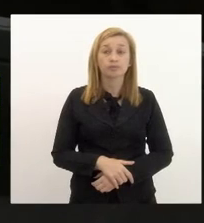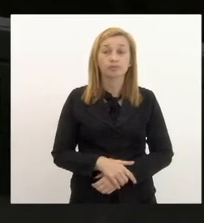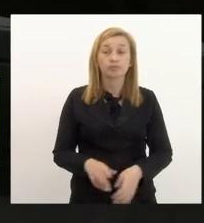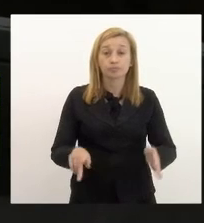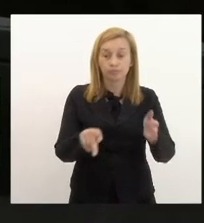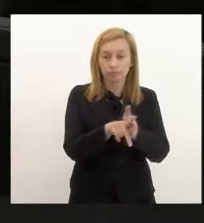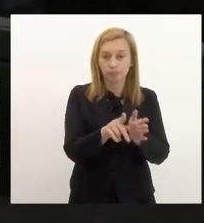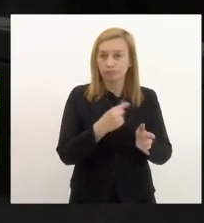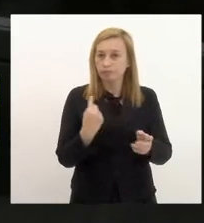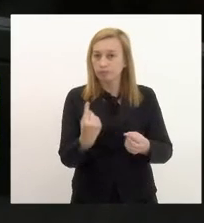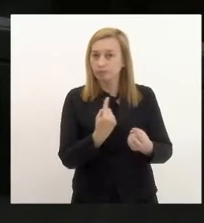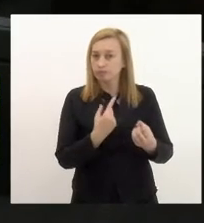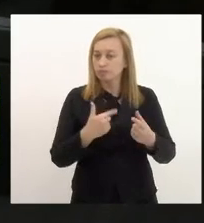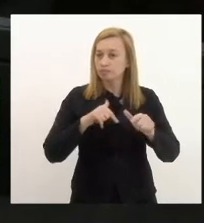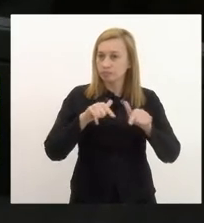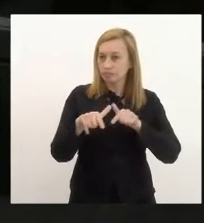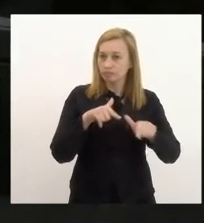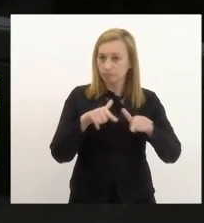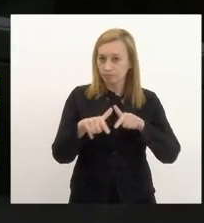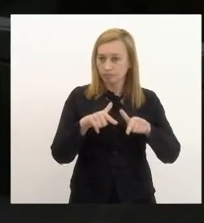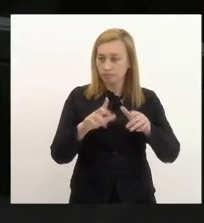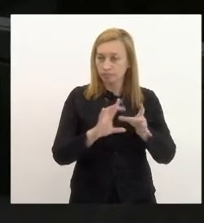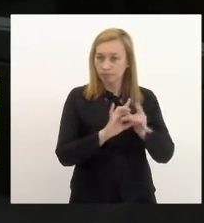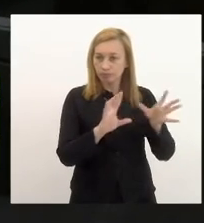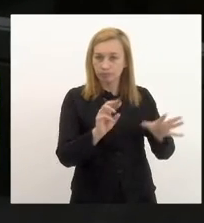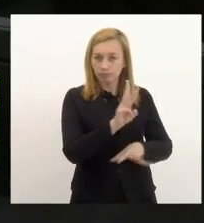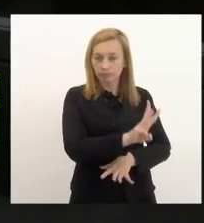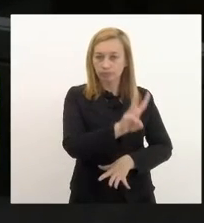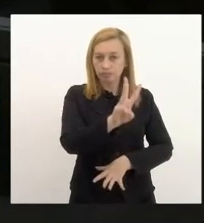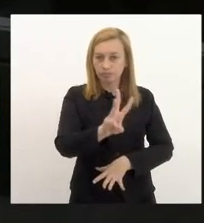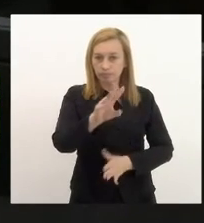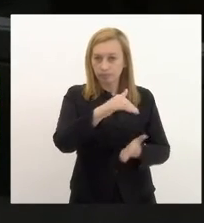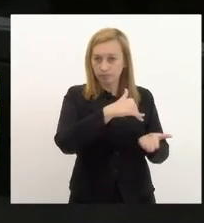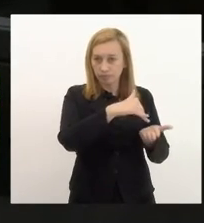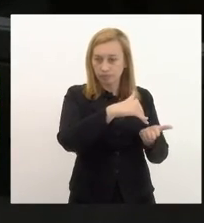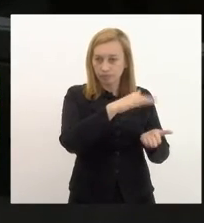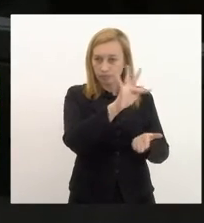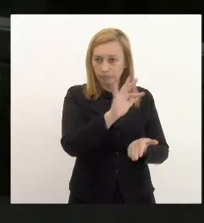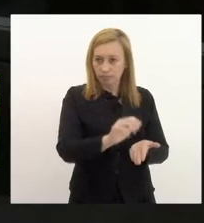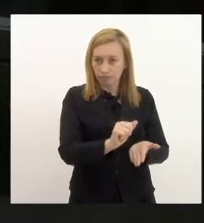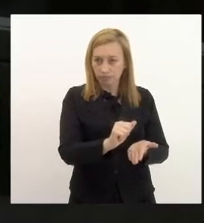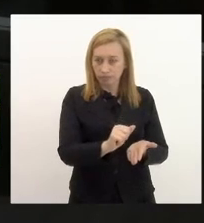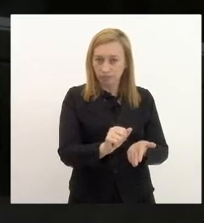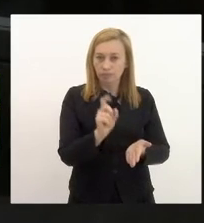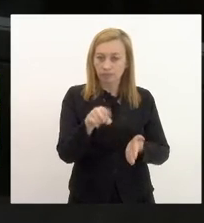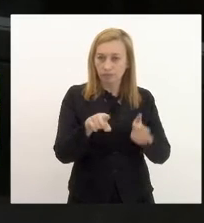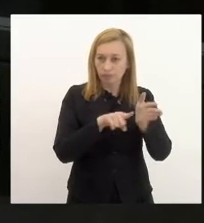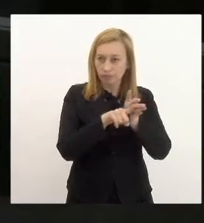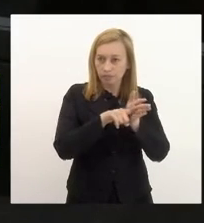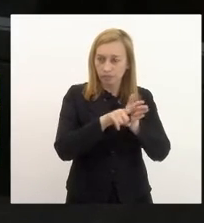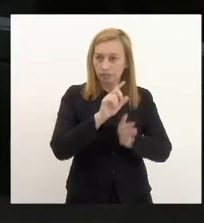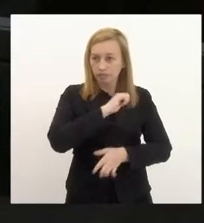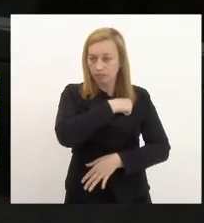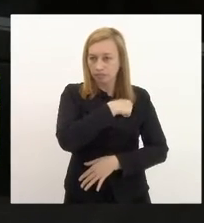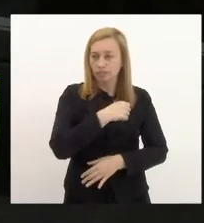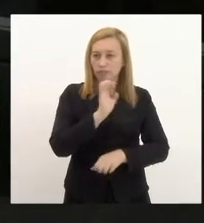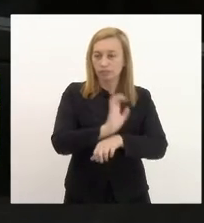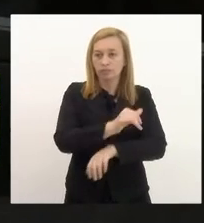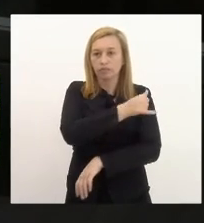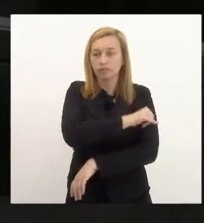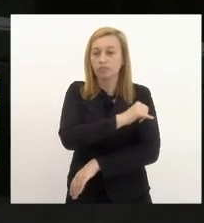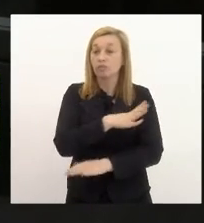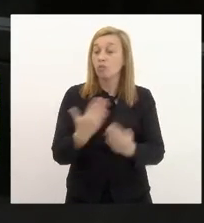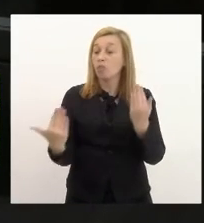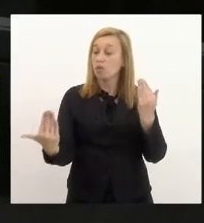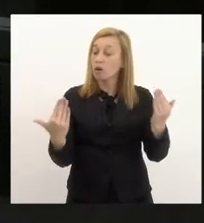nosso trabalho que está disponível no site da fazenda que é o diagnóstico fiscal do Estado do Rio de Janeiro e